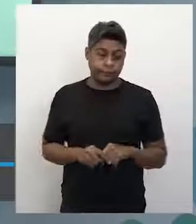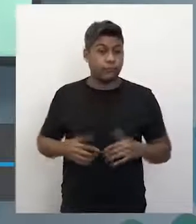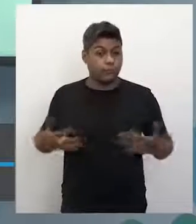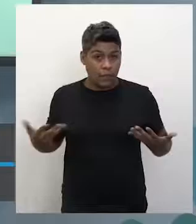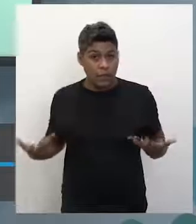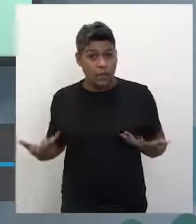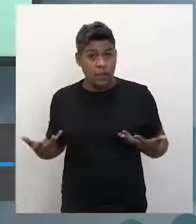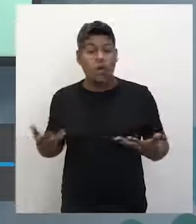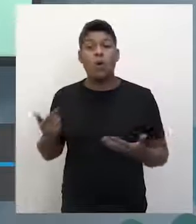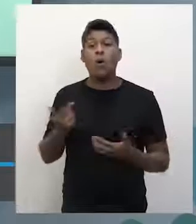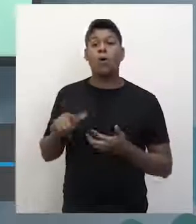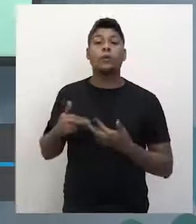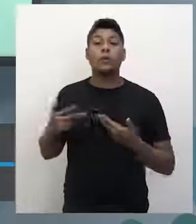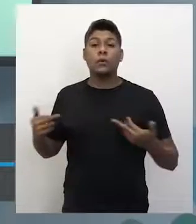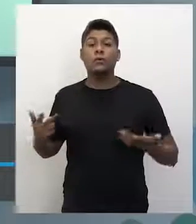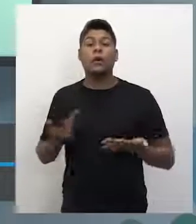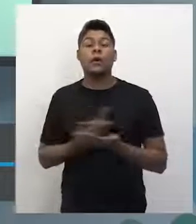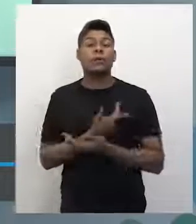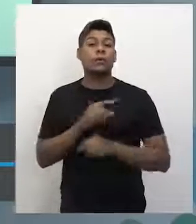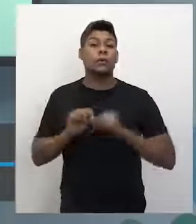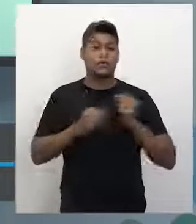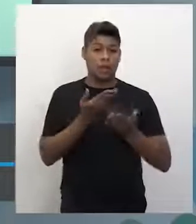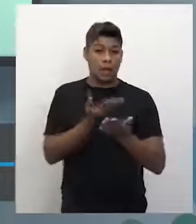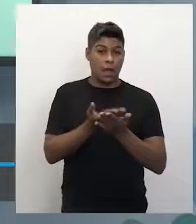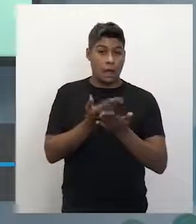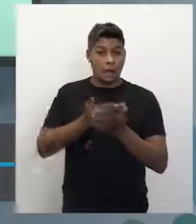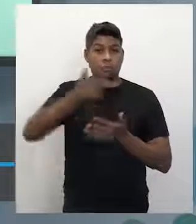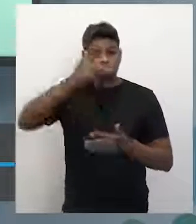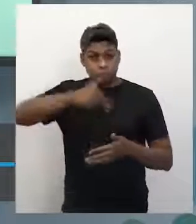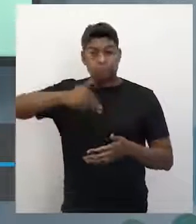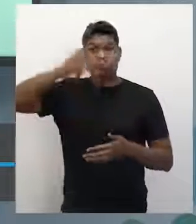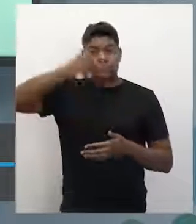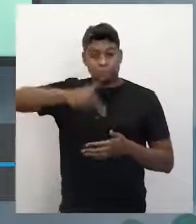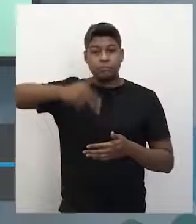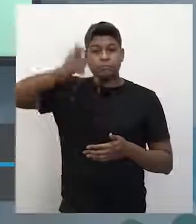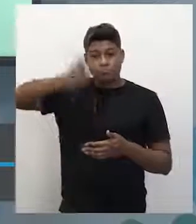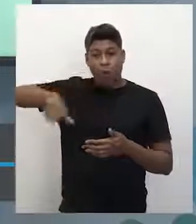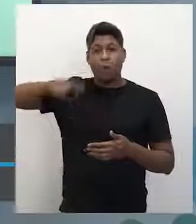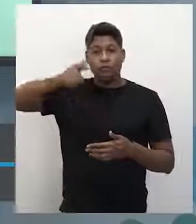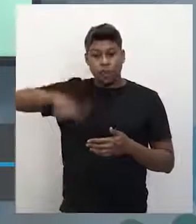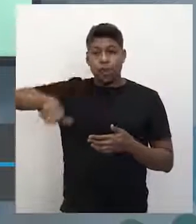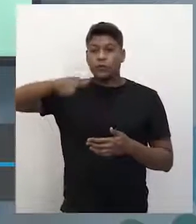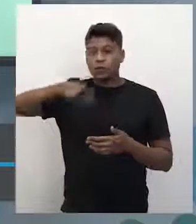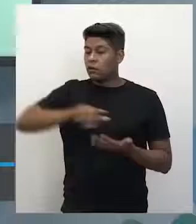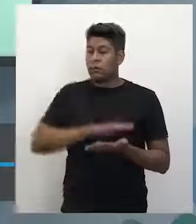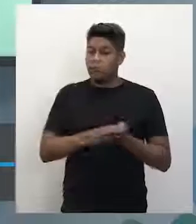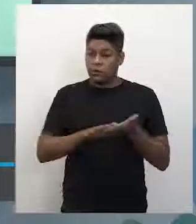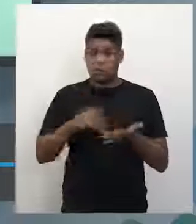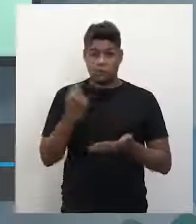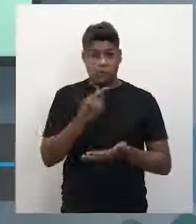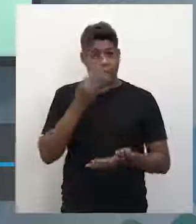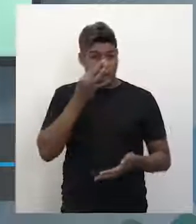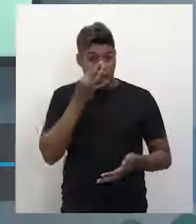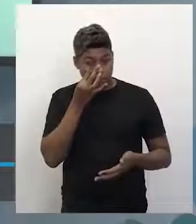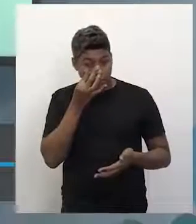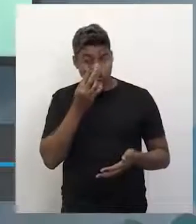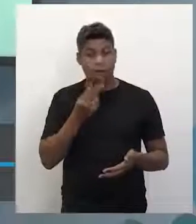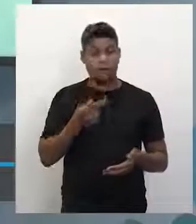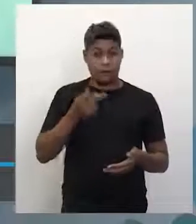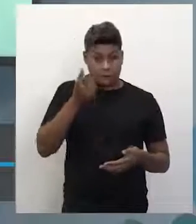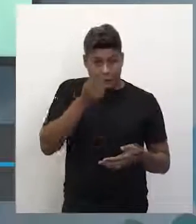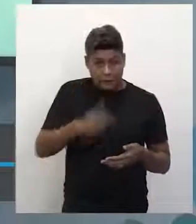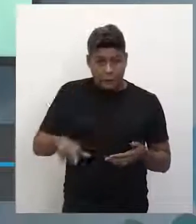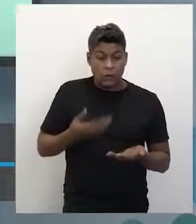Então, outra coisa que acontece assim, mesmo que as aulas fossem repetidas, o que não são, porque eu e o professor Anderson estamos ao vivo, a gente não consegue